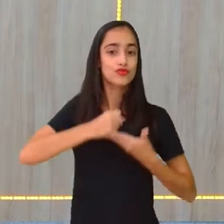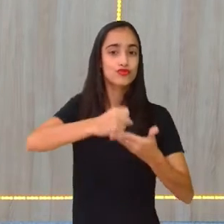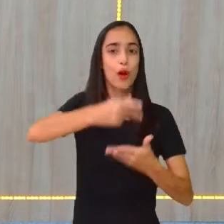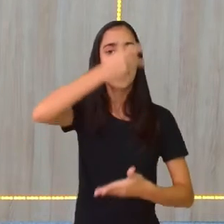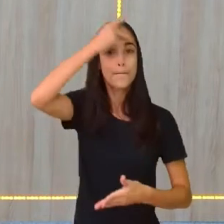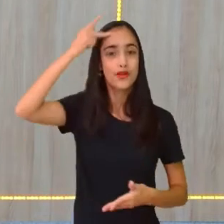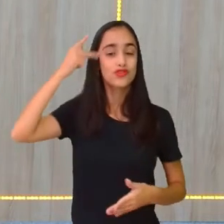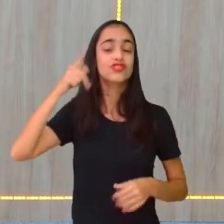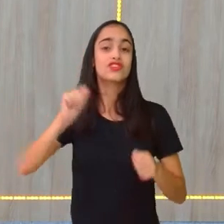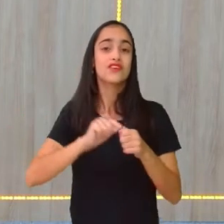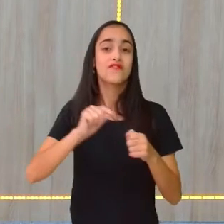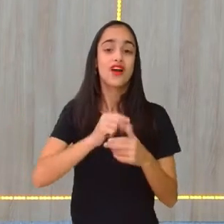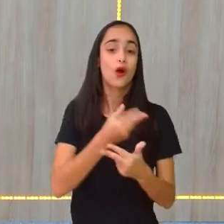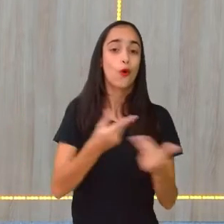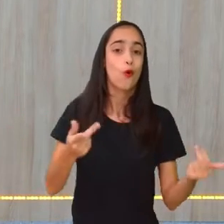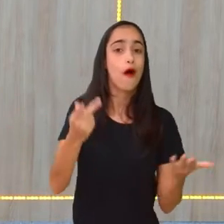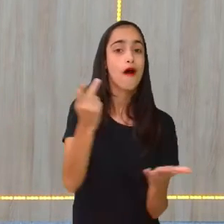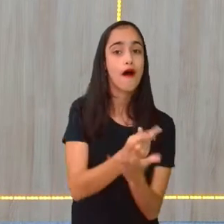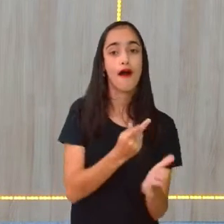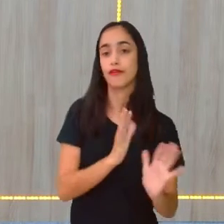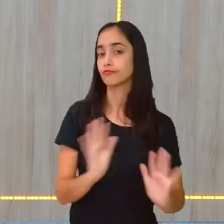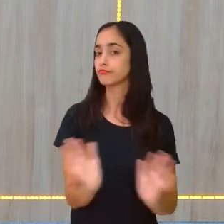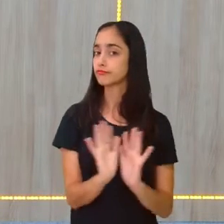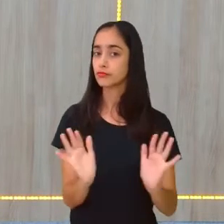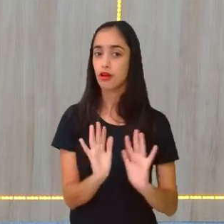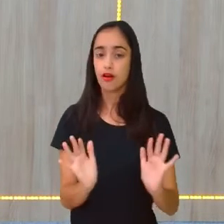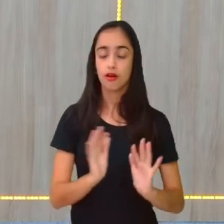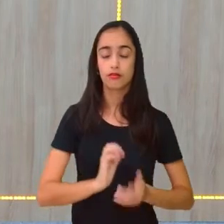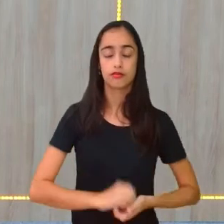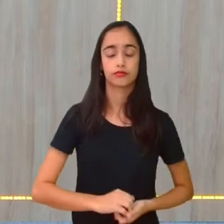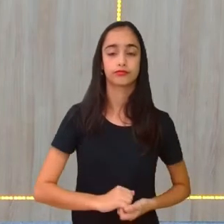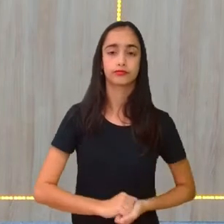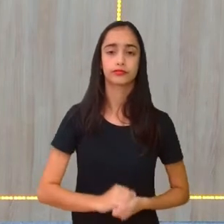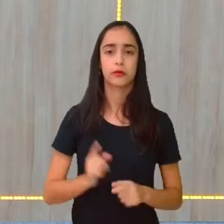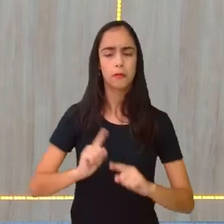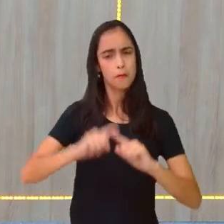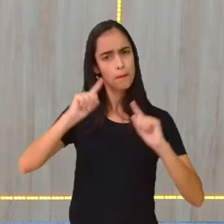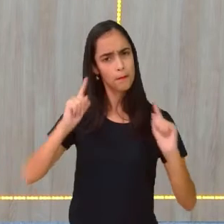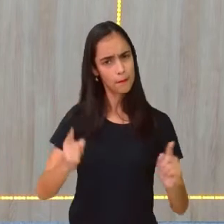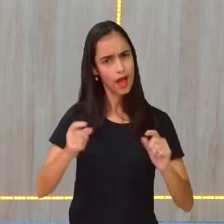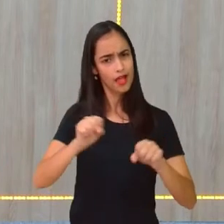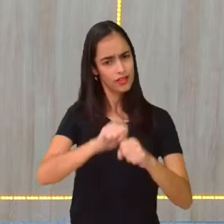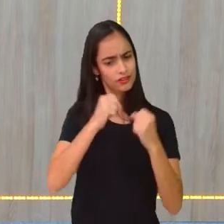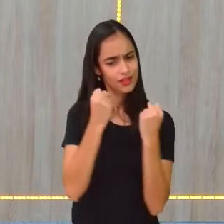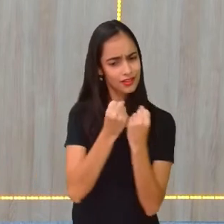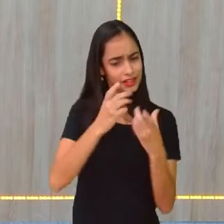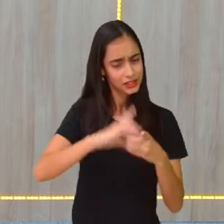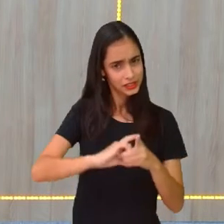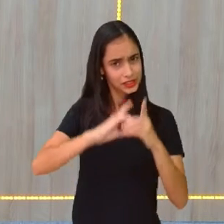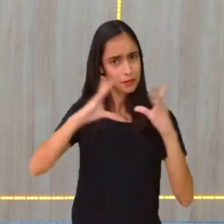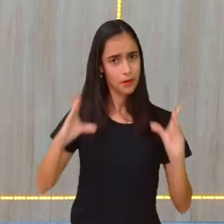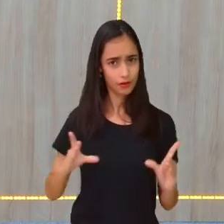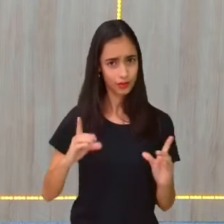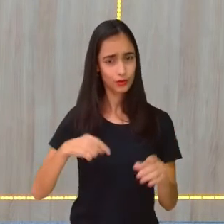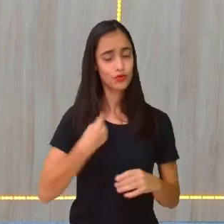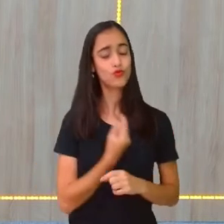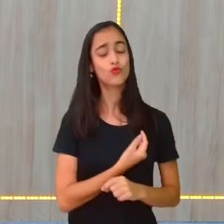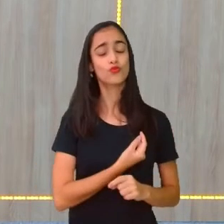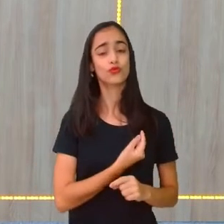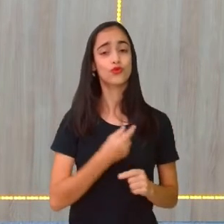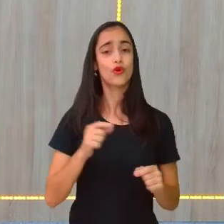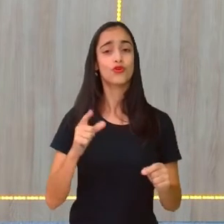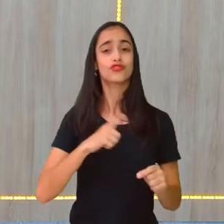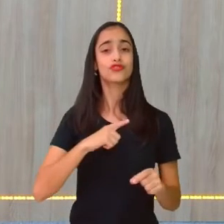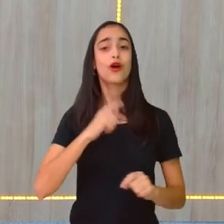para criminosos. De jeito Mas, numa sociedade democrática de direito, o que é que a gente tem? Até